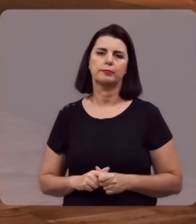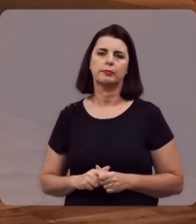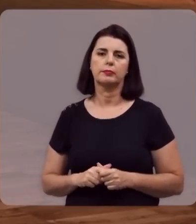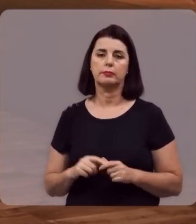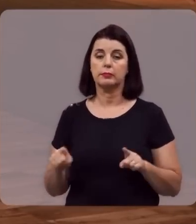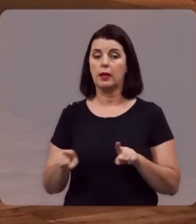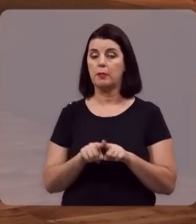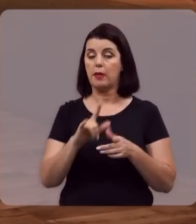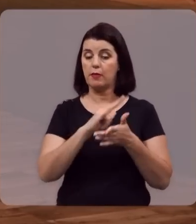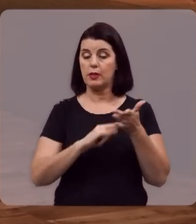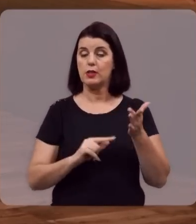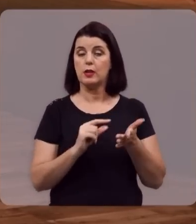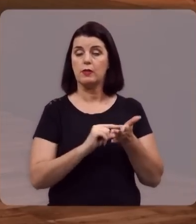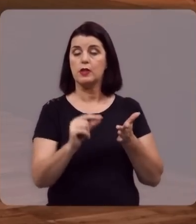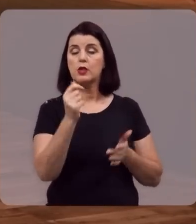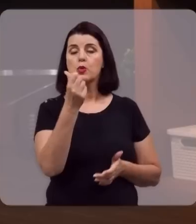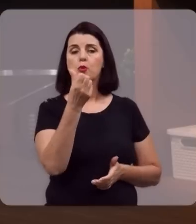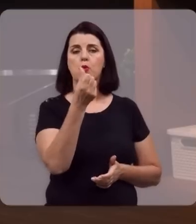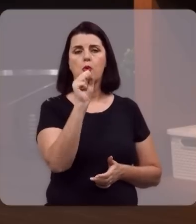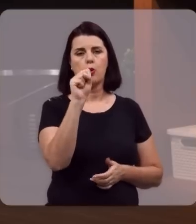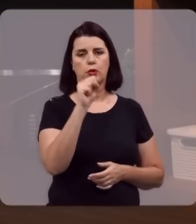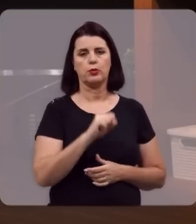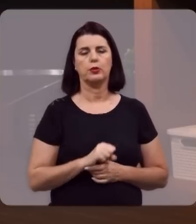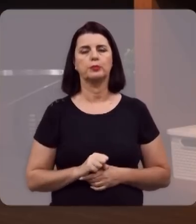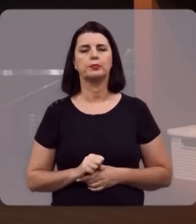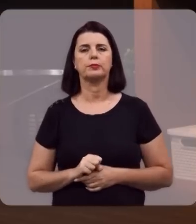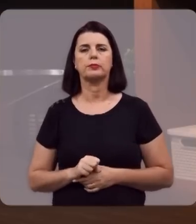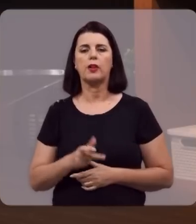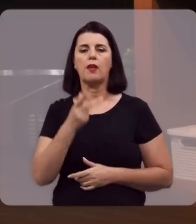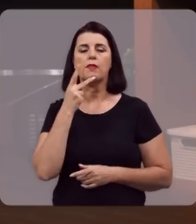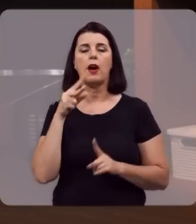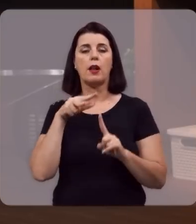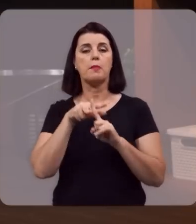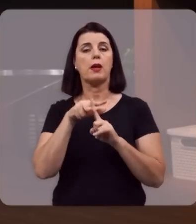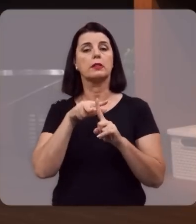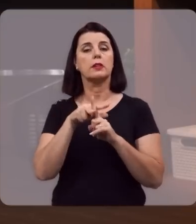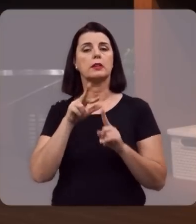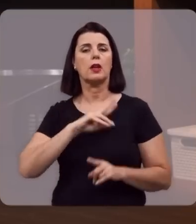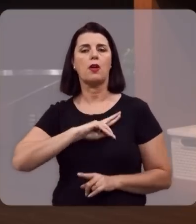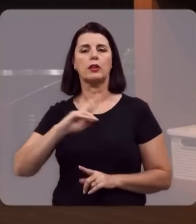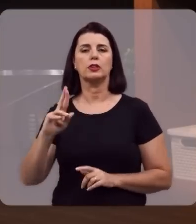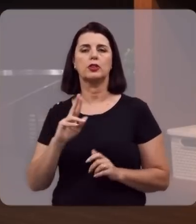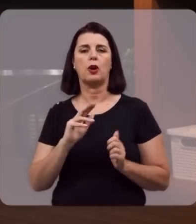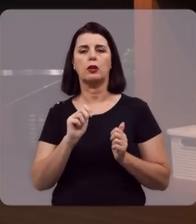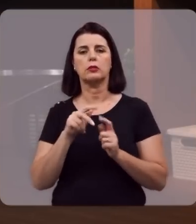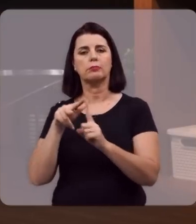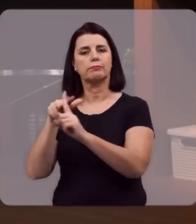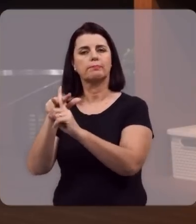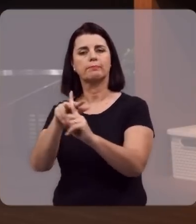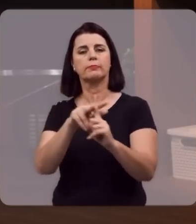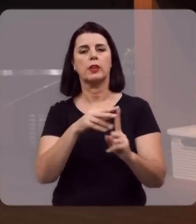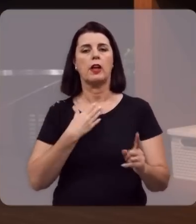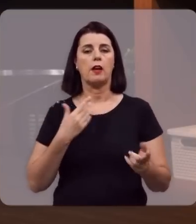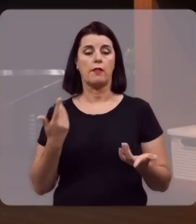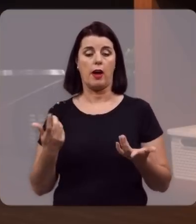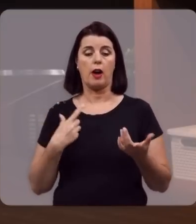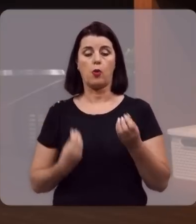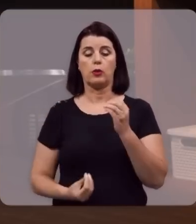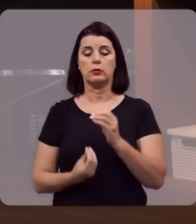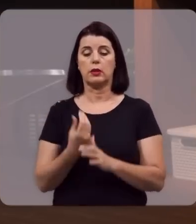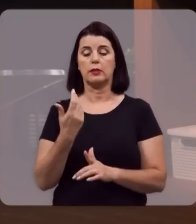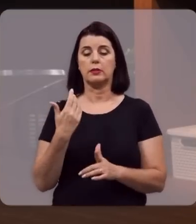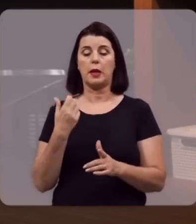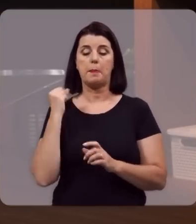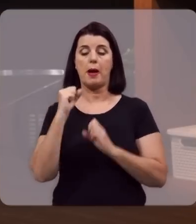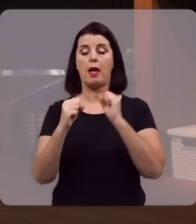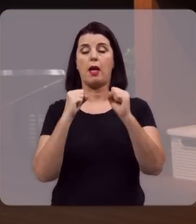Mas tem mais, no versículo 8, Jesus fala da perseguição religiosa. Então sereis atribulados e vos